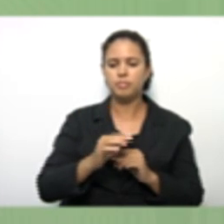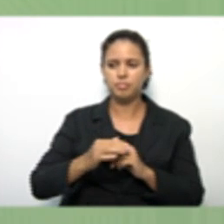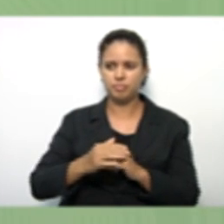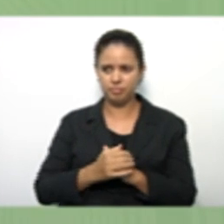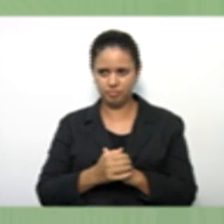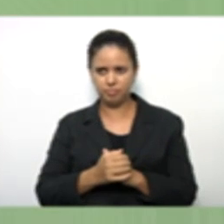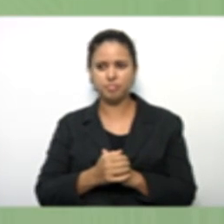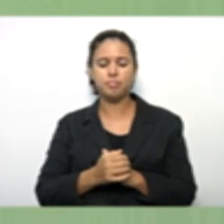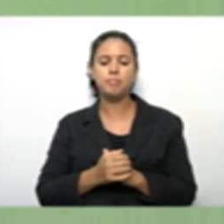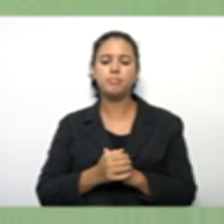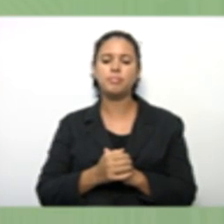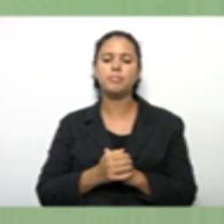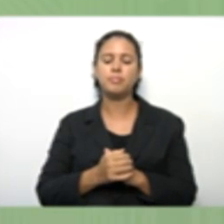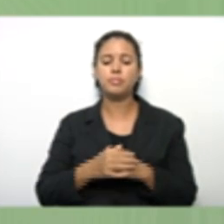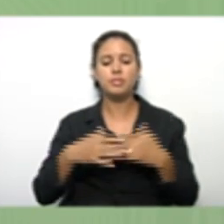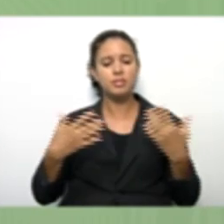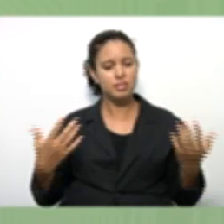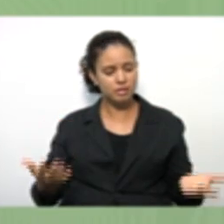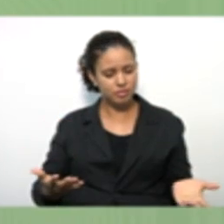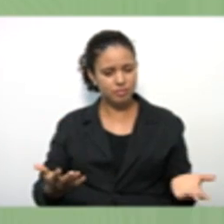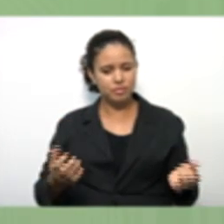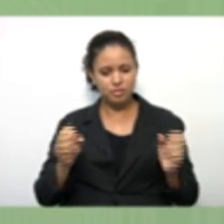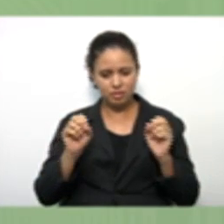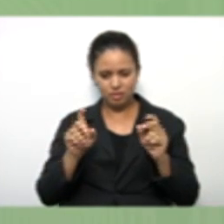a resposta, tá ok?